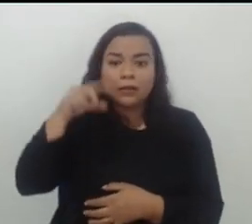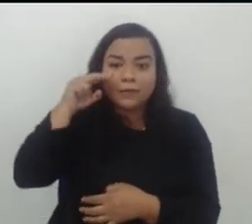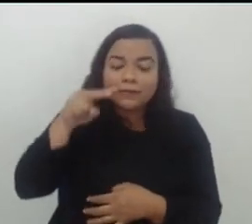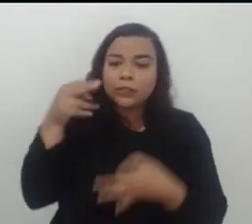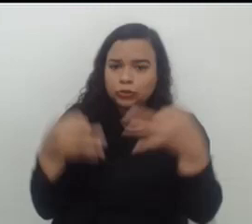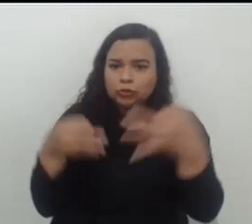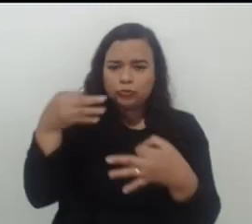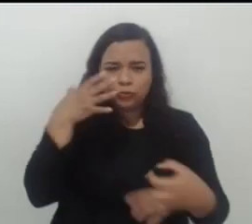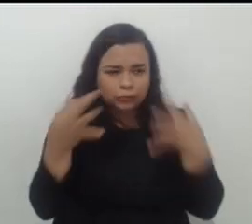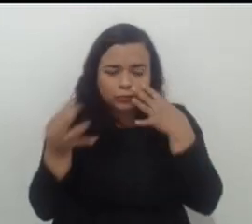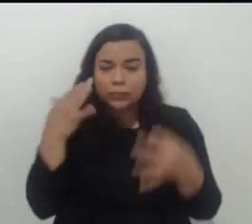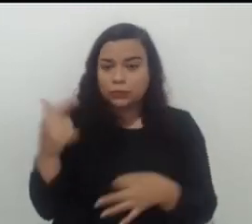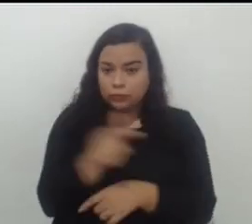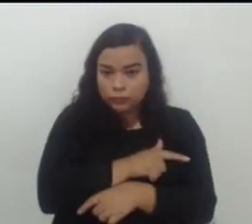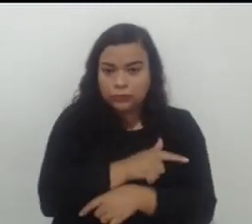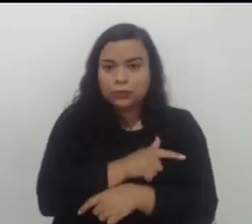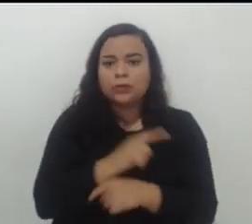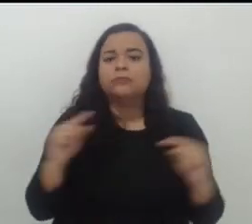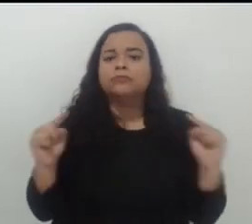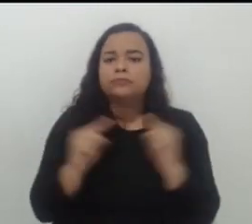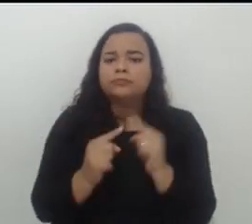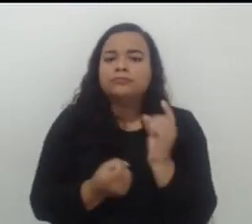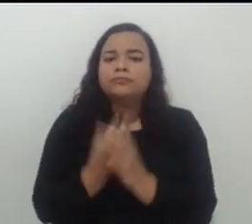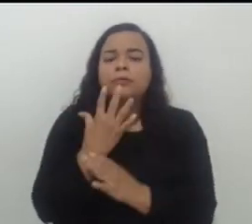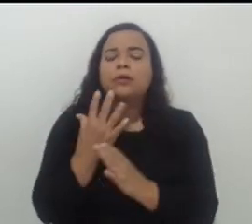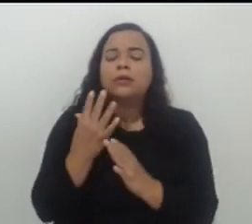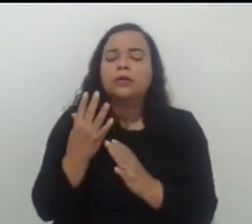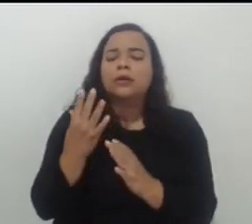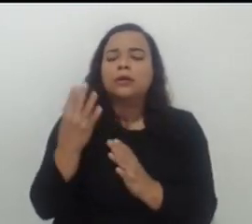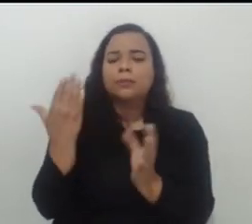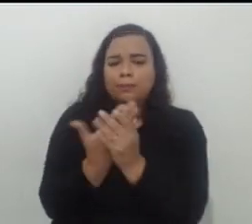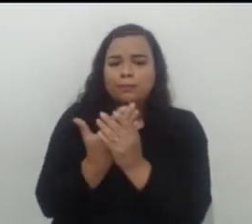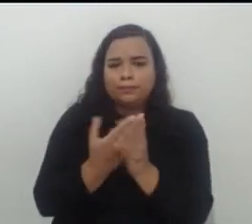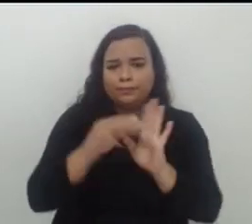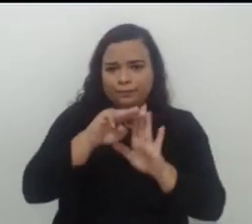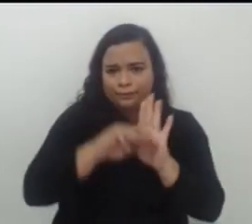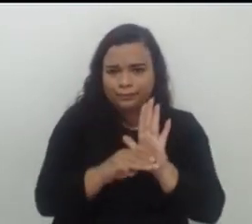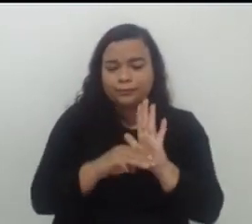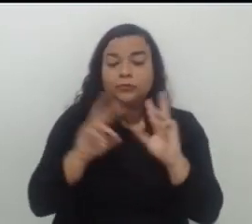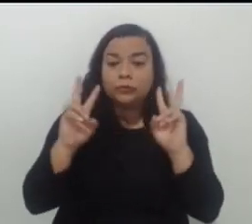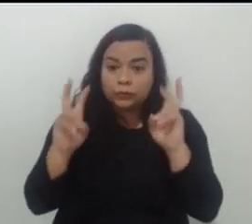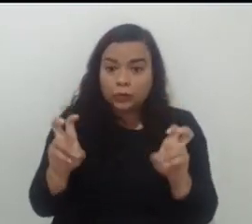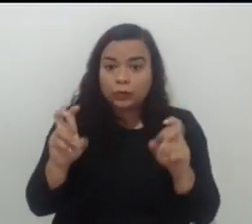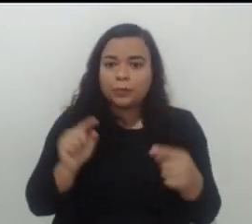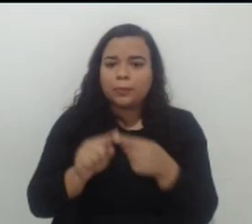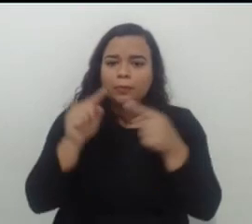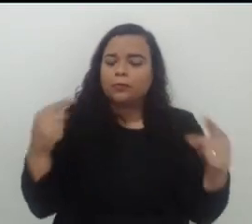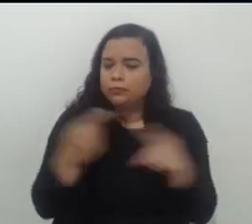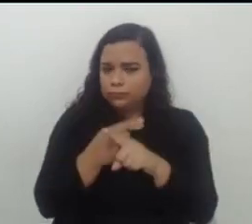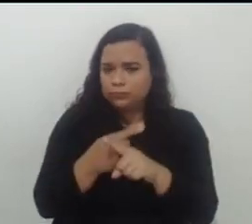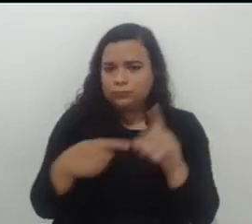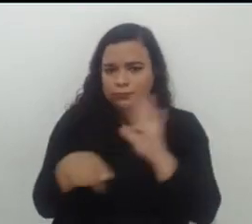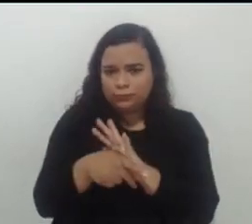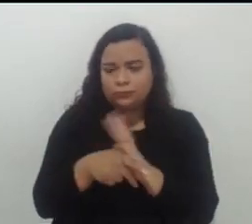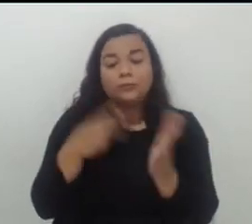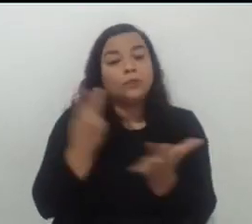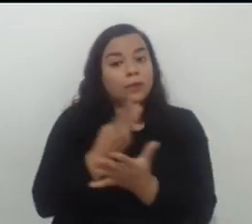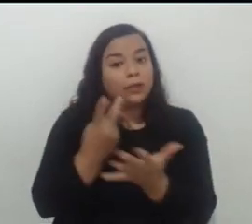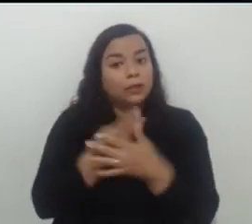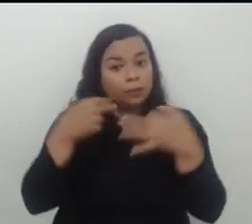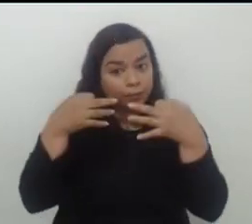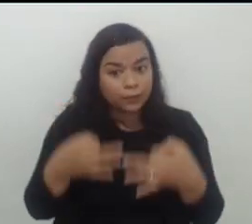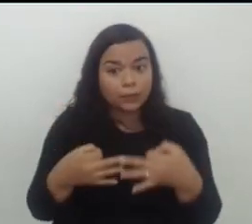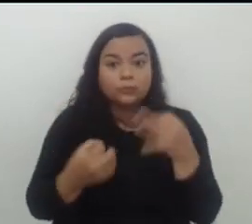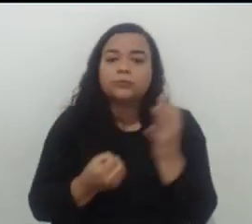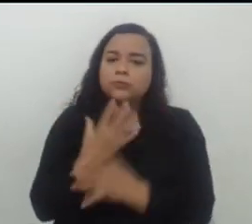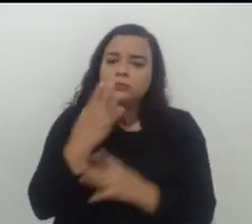juiz ao compulsar os autos do processo relativo a um ponto incontroverso. O erro de fato constitui um